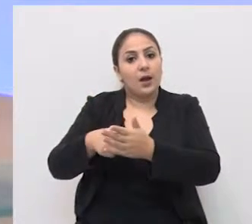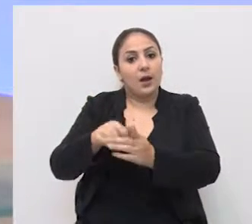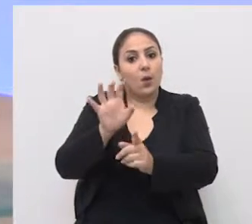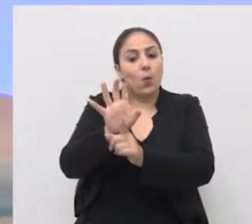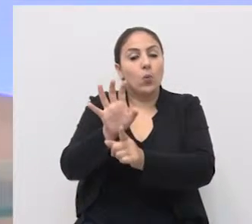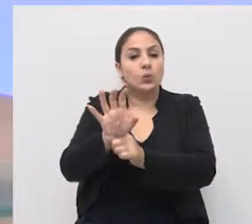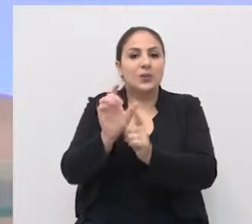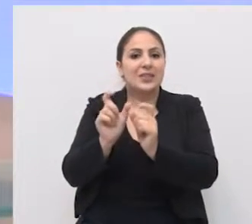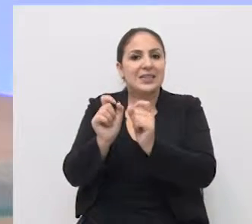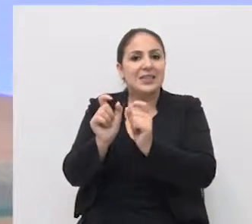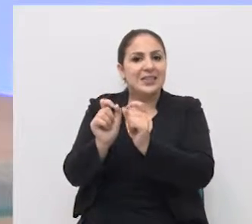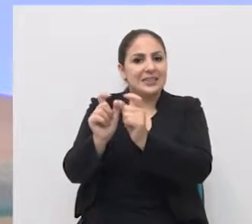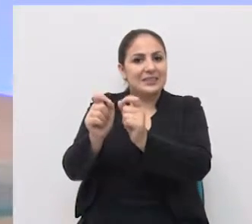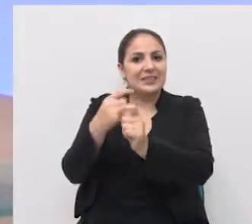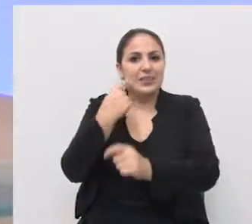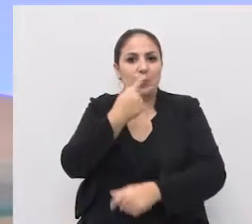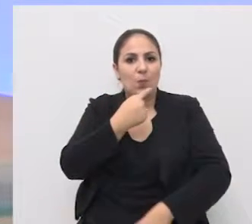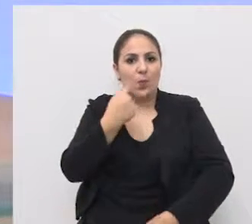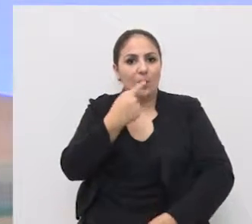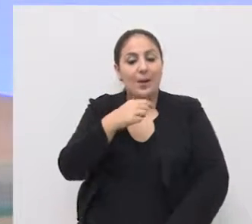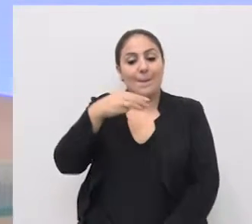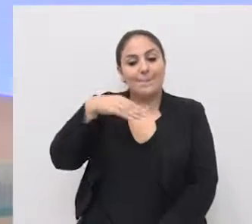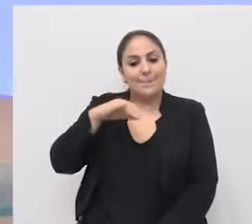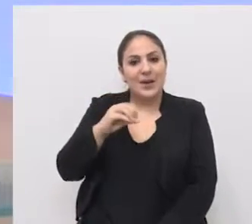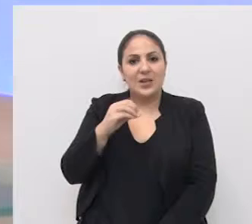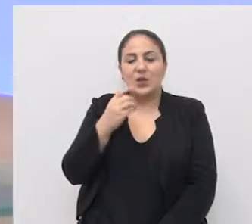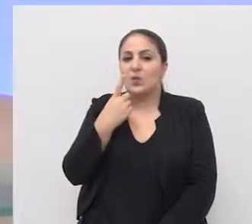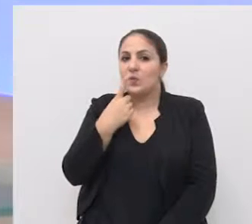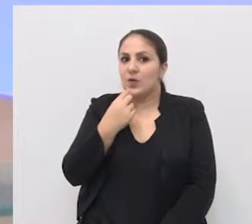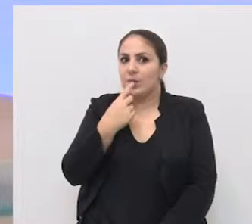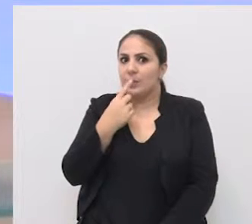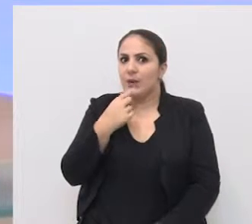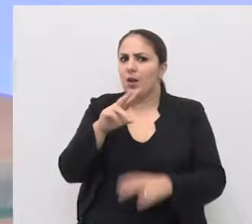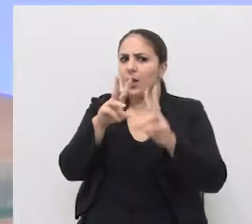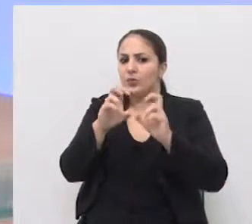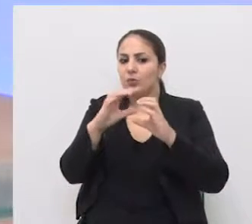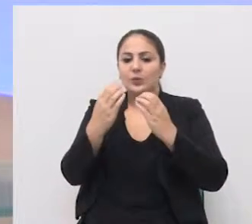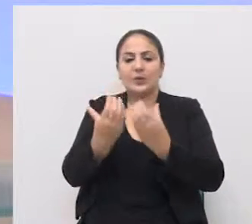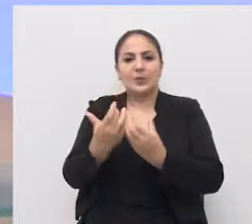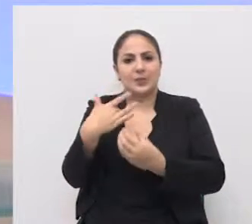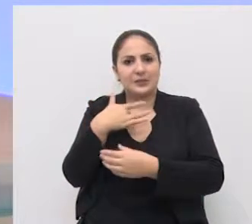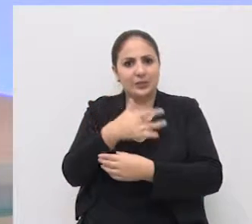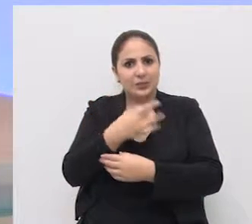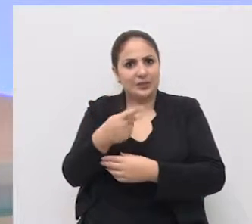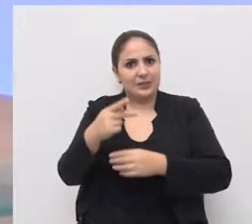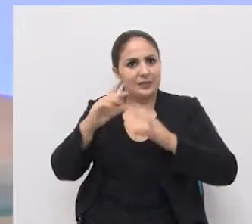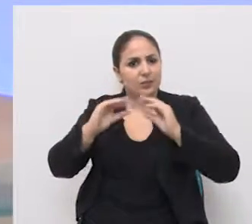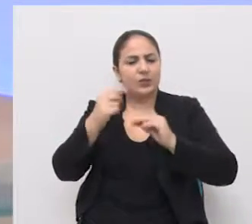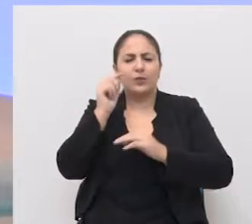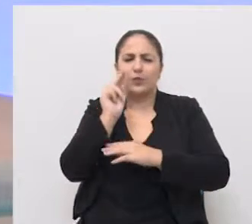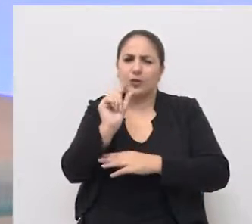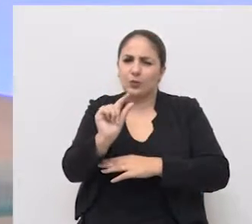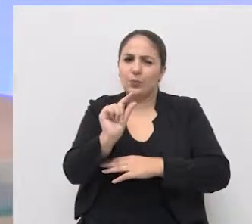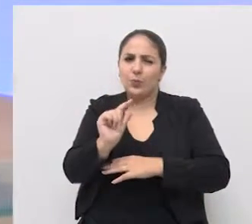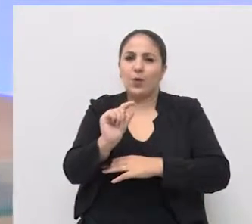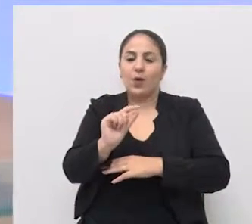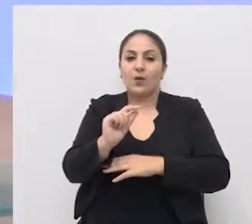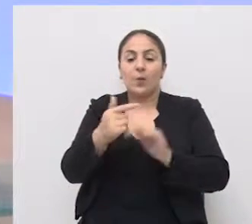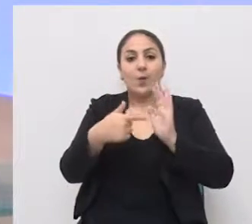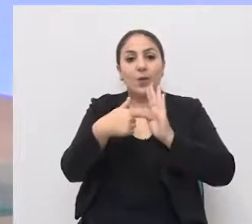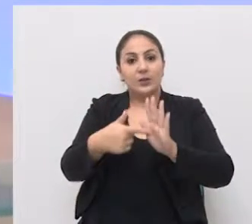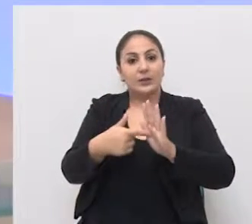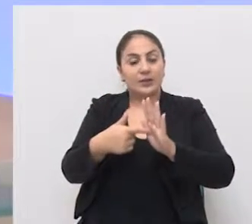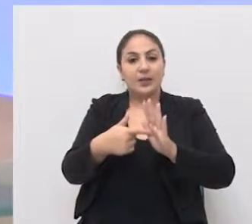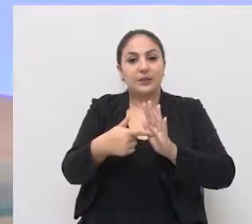e lutar contra o câncer de boca. É o Maio Vermelho que pauta o Câmara Saúde desta noite. Veja um trecho